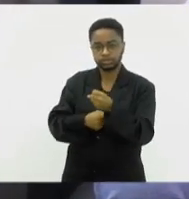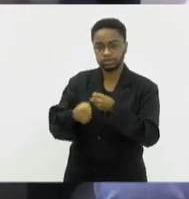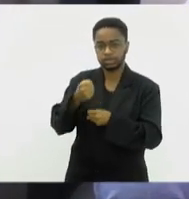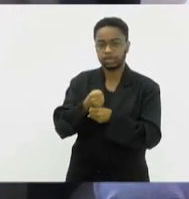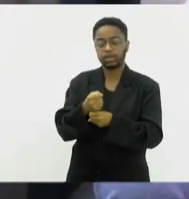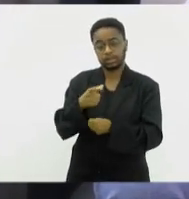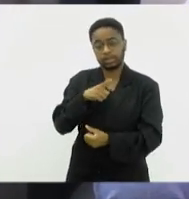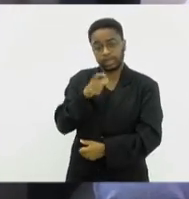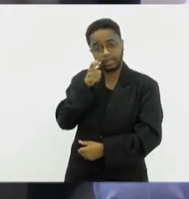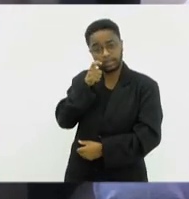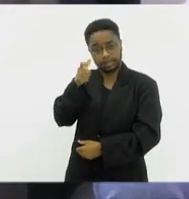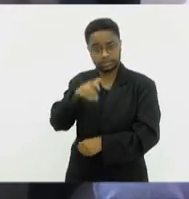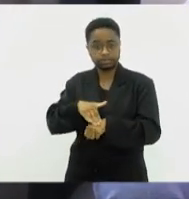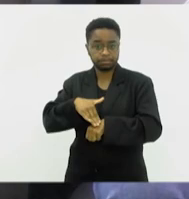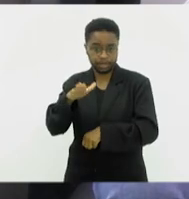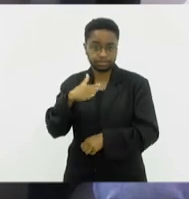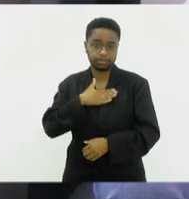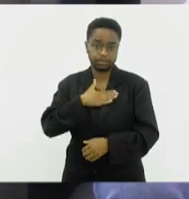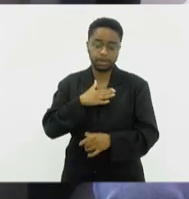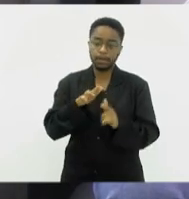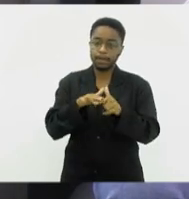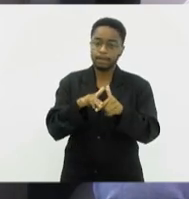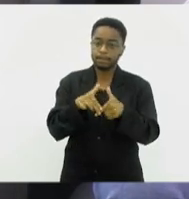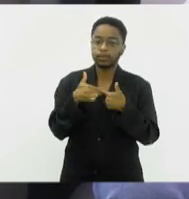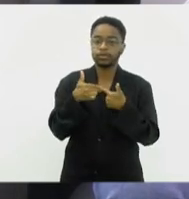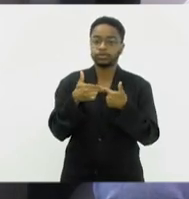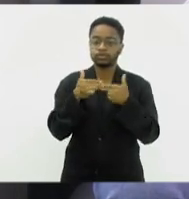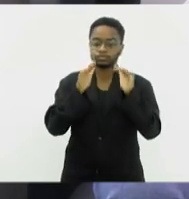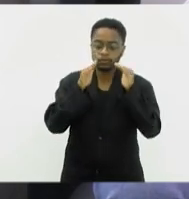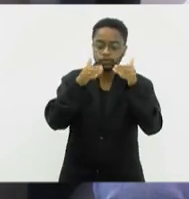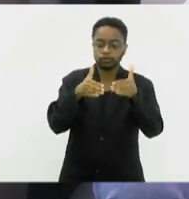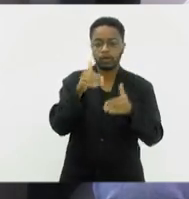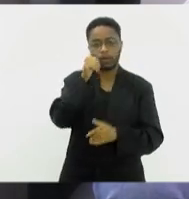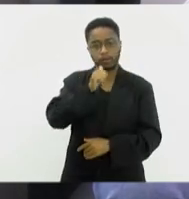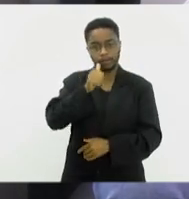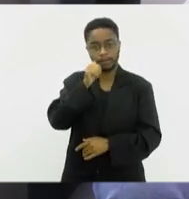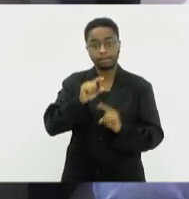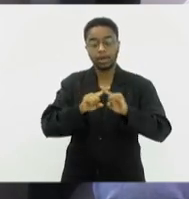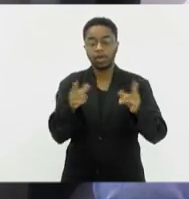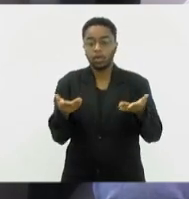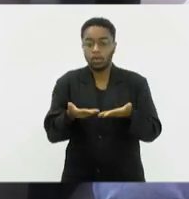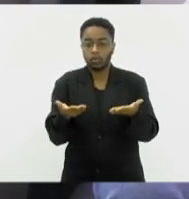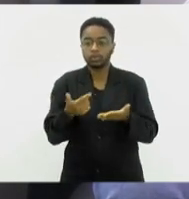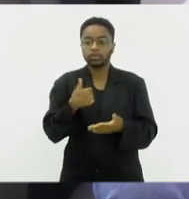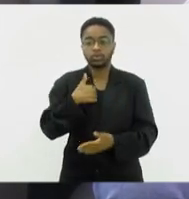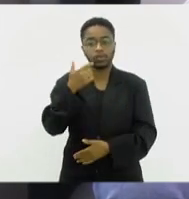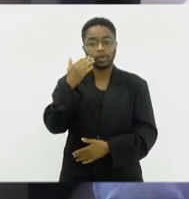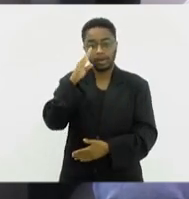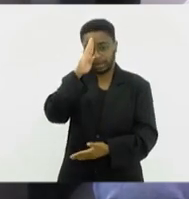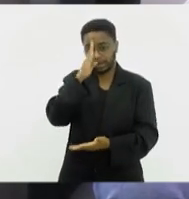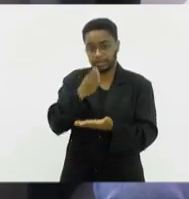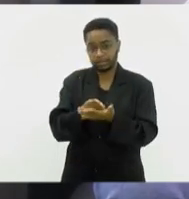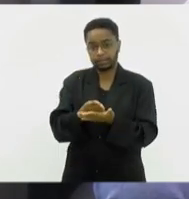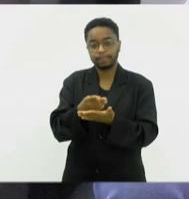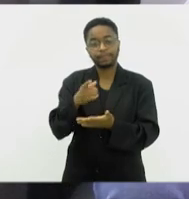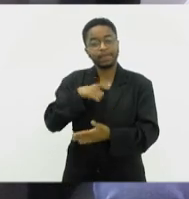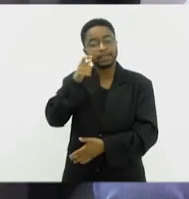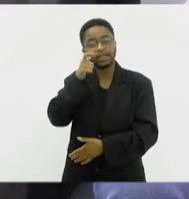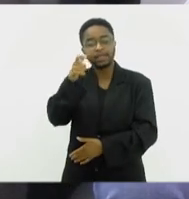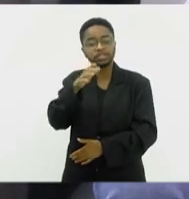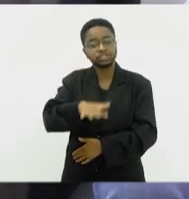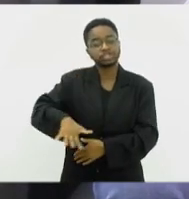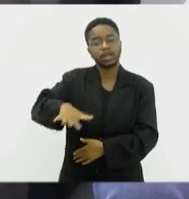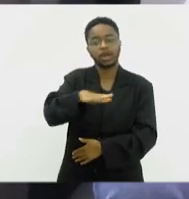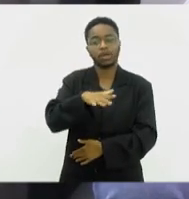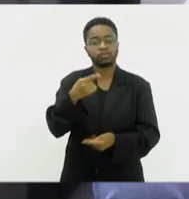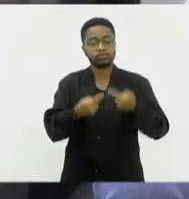interessava um pouco mais esse tema por esse recorte específico das mulheres, né? E hoje eu acho que interessa chegar de modo mais amplo. Não à toa